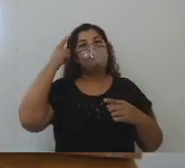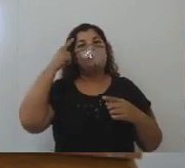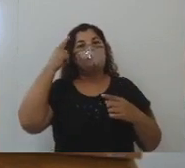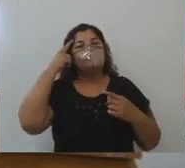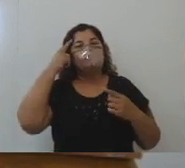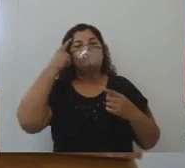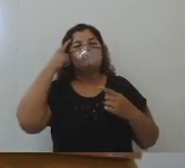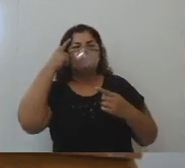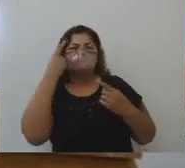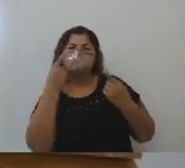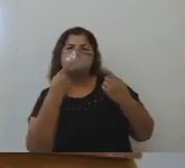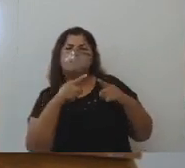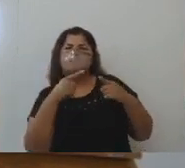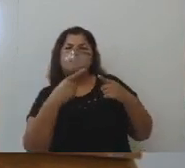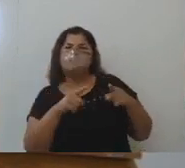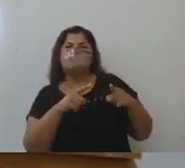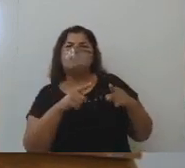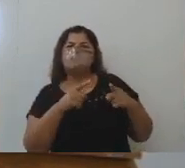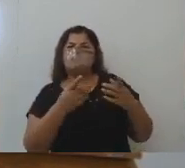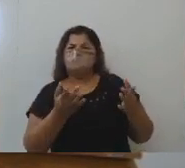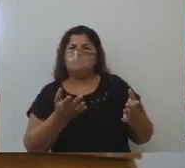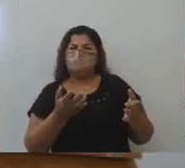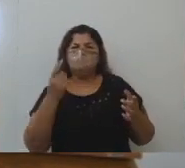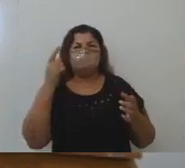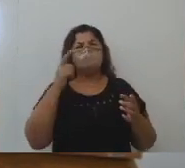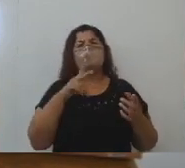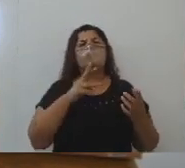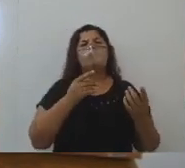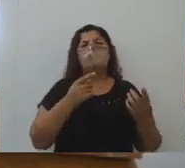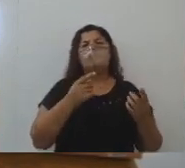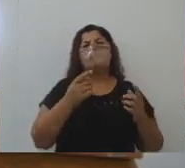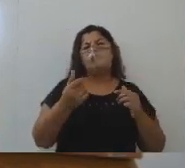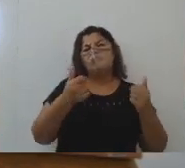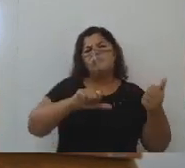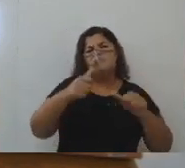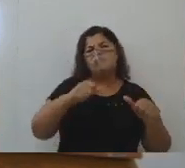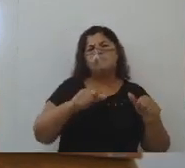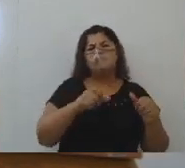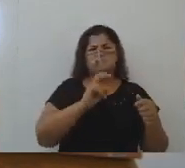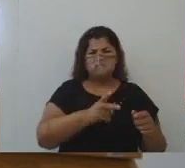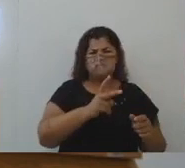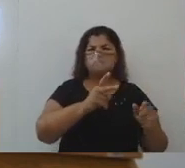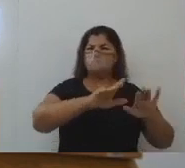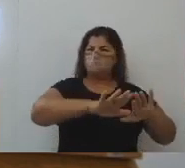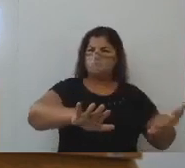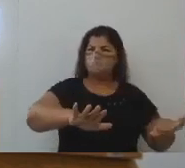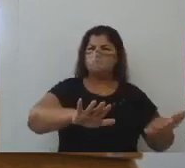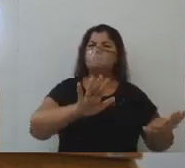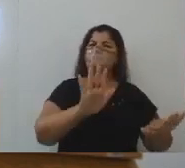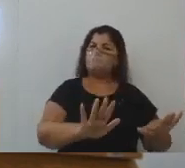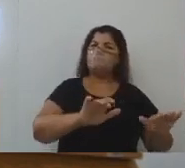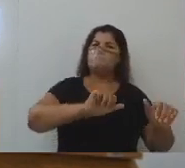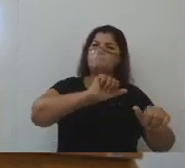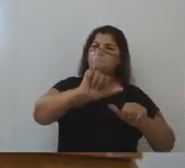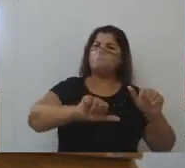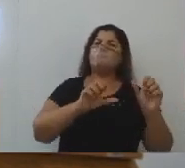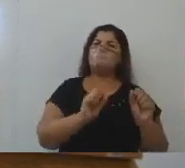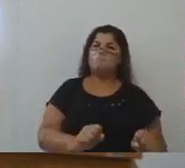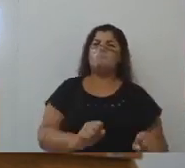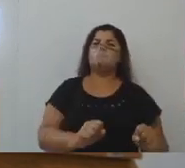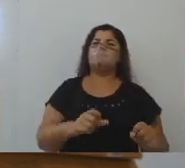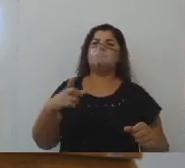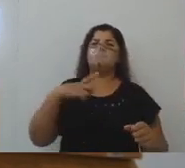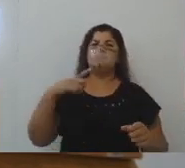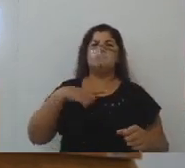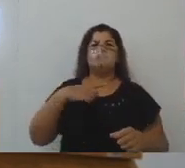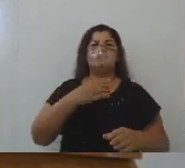isso. Peraí. Sempre foi assim. Mas por que não pode mudar? O racismo ele existe há 500